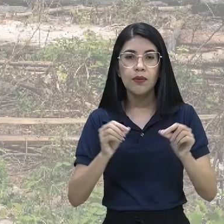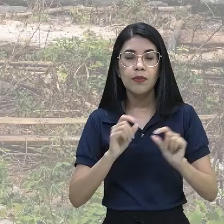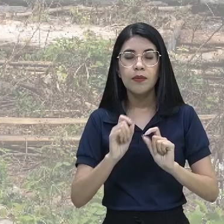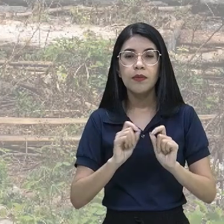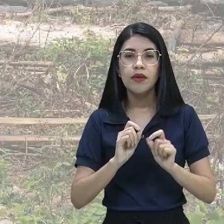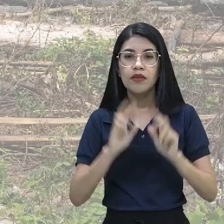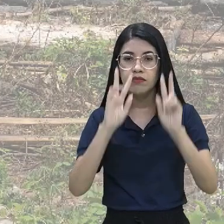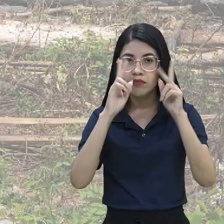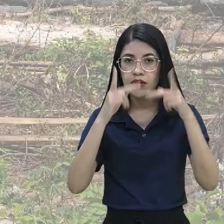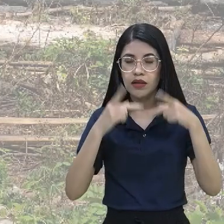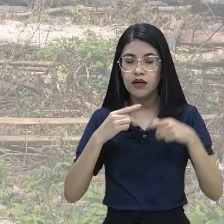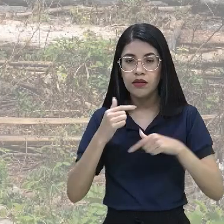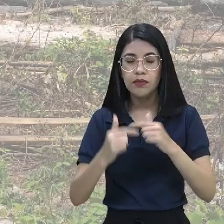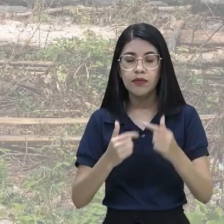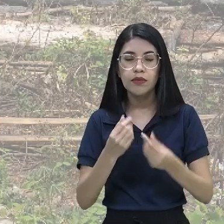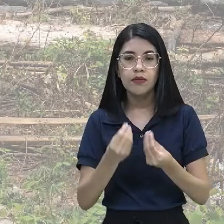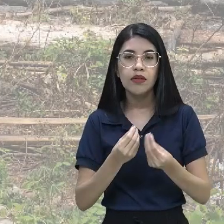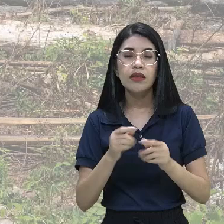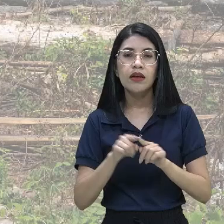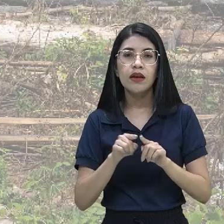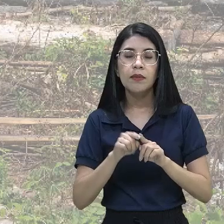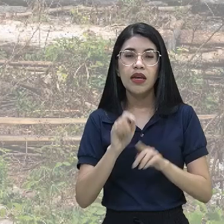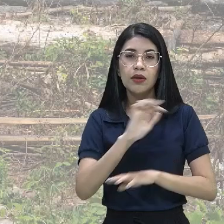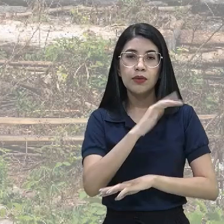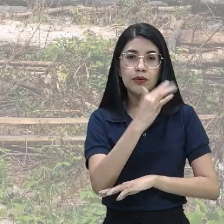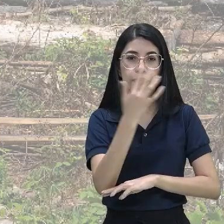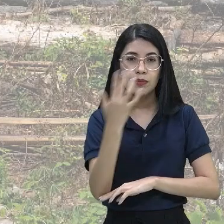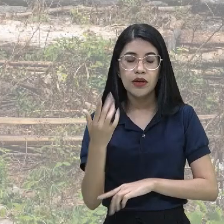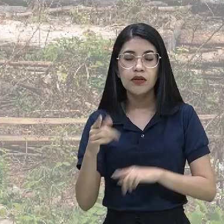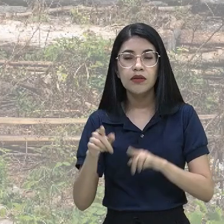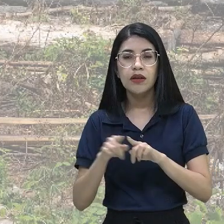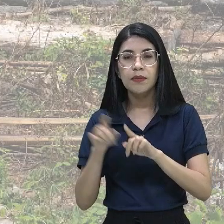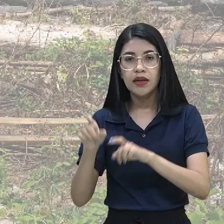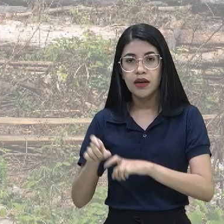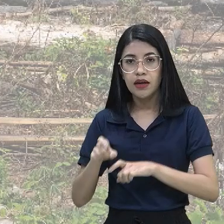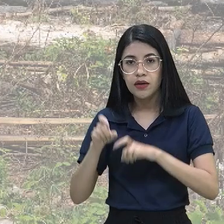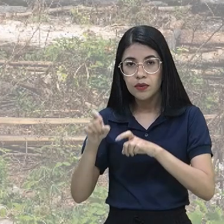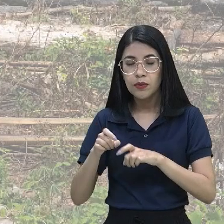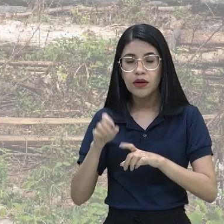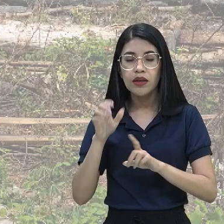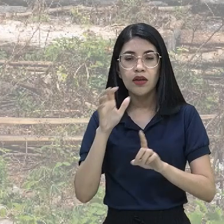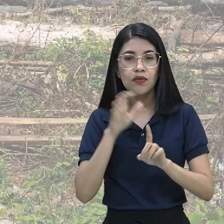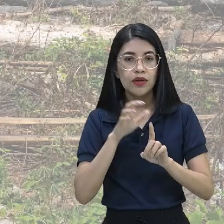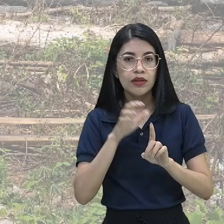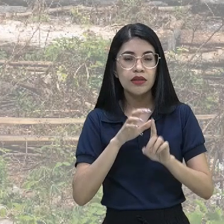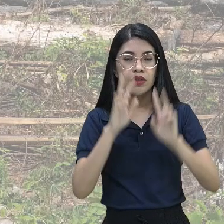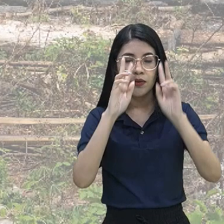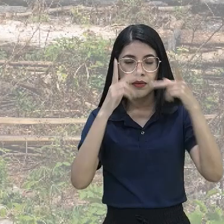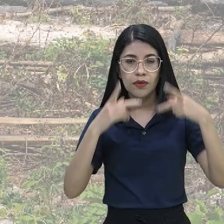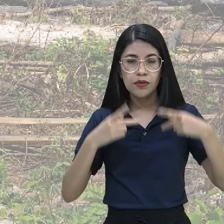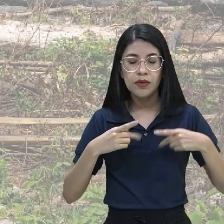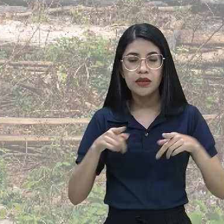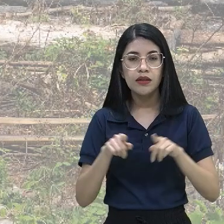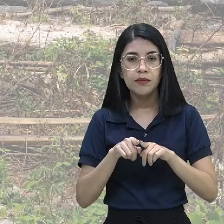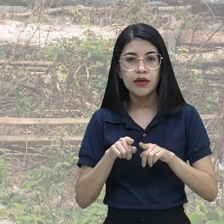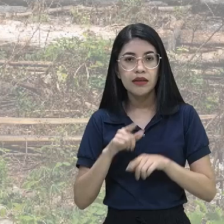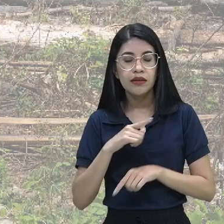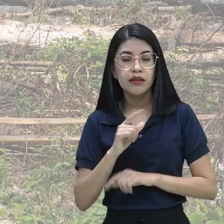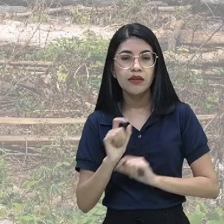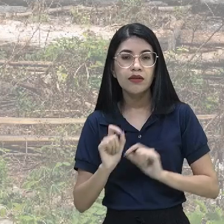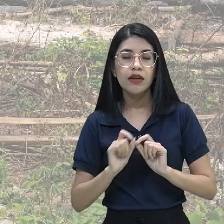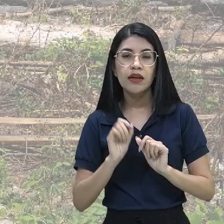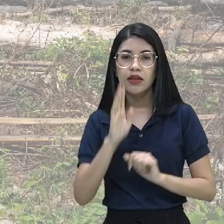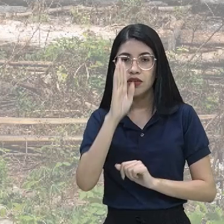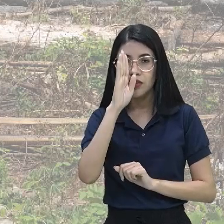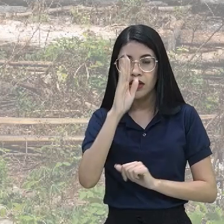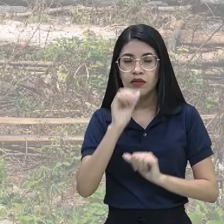sobre a questão do desmatamento, das atividades da agricultura, né, onde o homem também vai atuar diretamente aí nessa